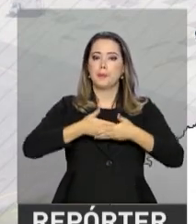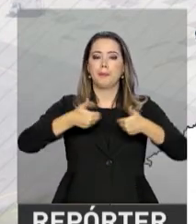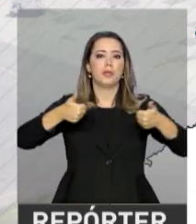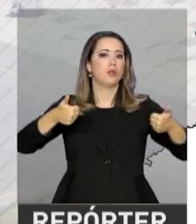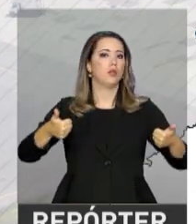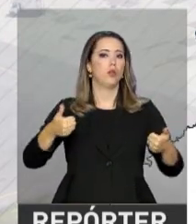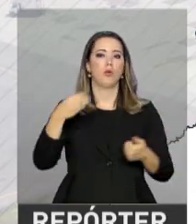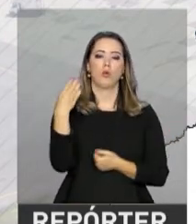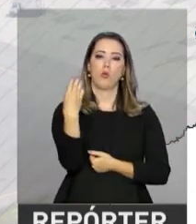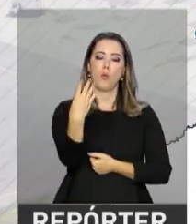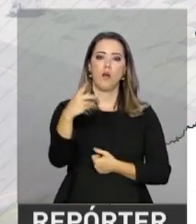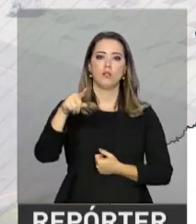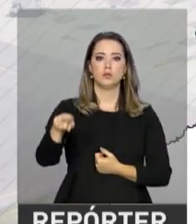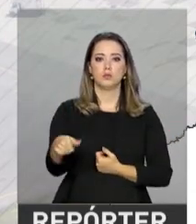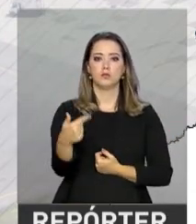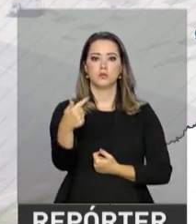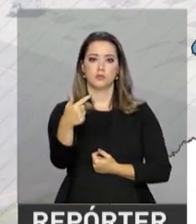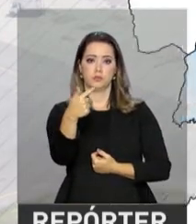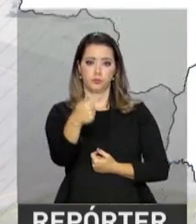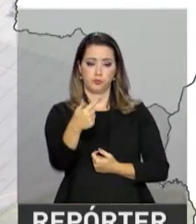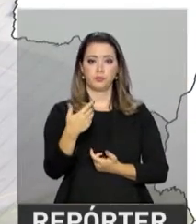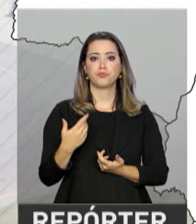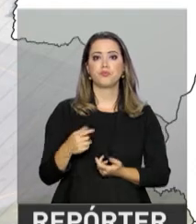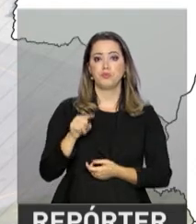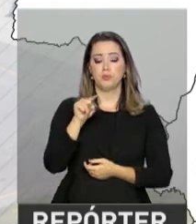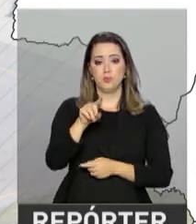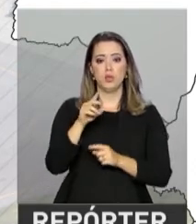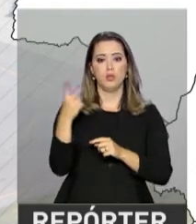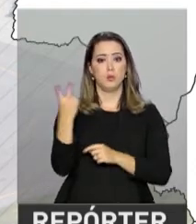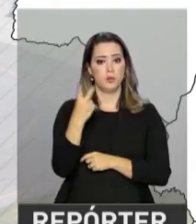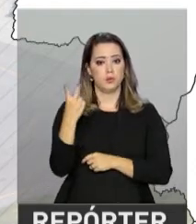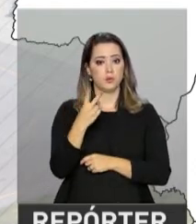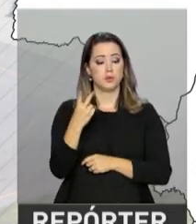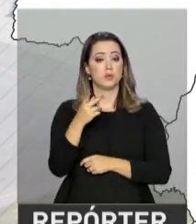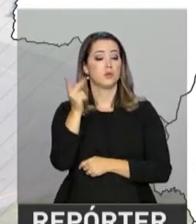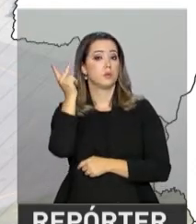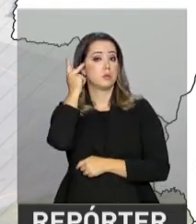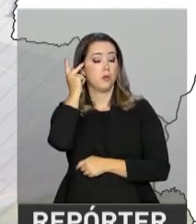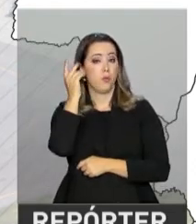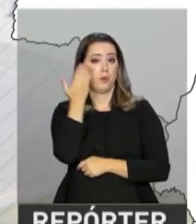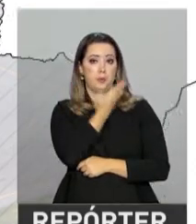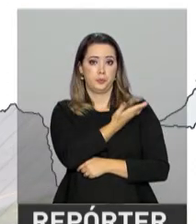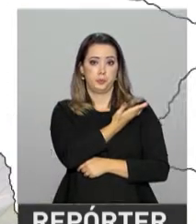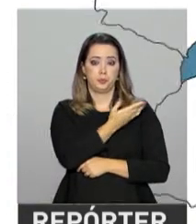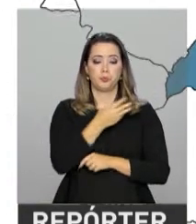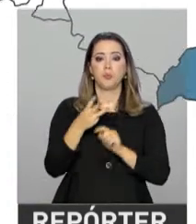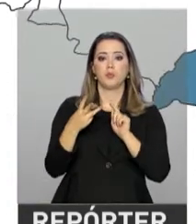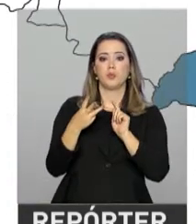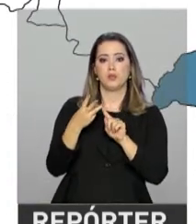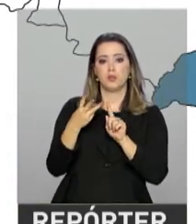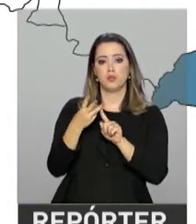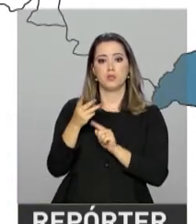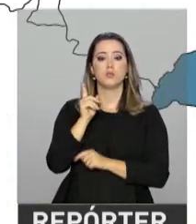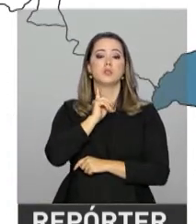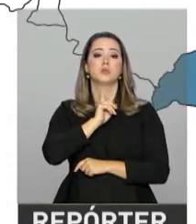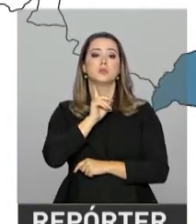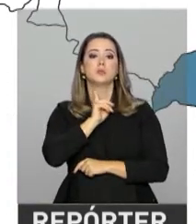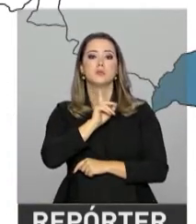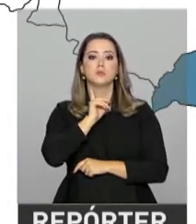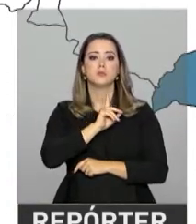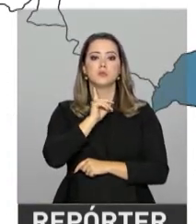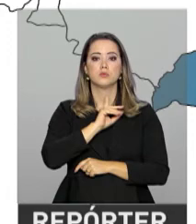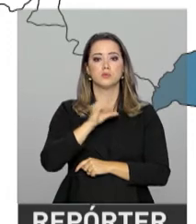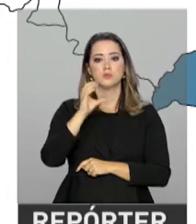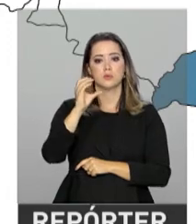terminal com a melhor avaliação em segundo lugar ficou viracopos em são paulo em terceiro lugar ficaram empatados